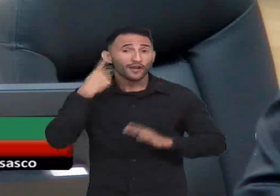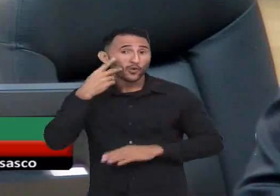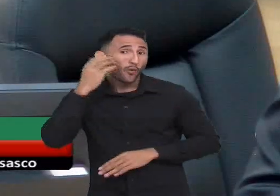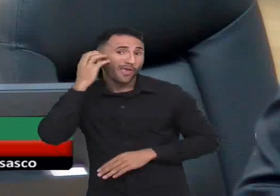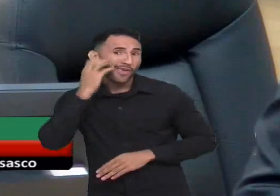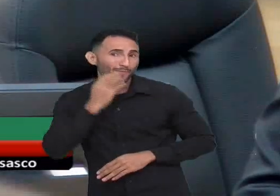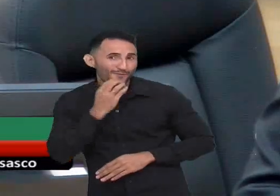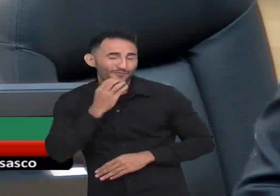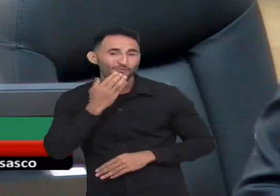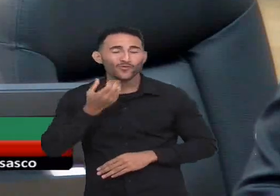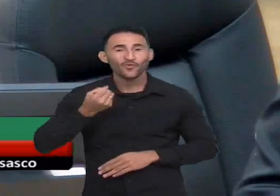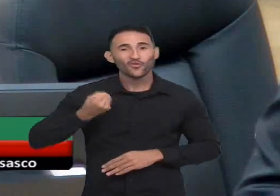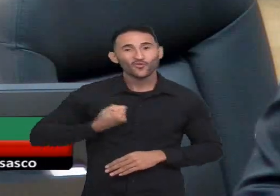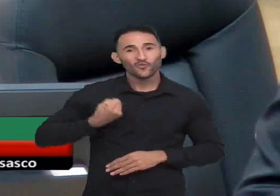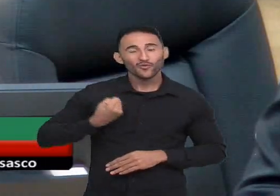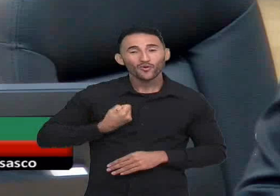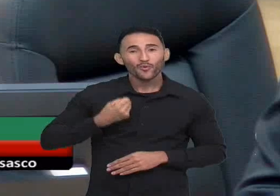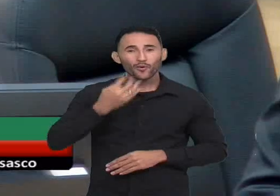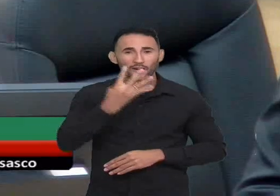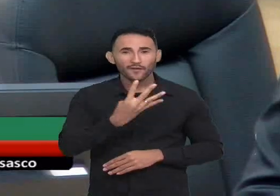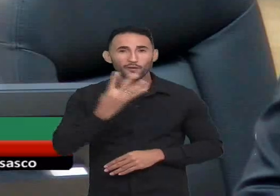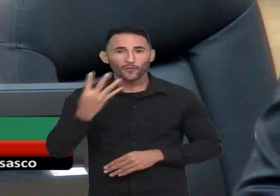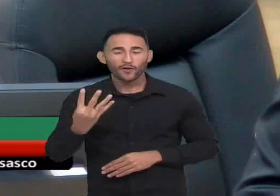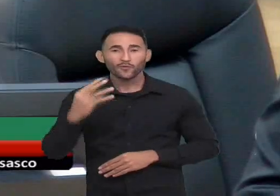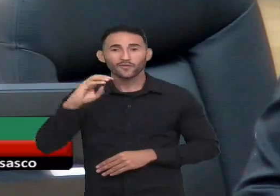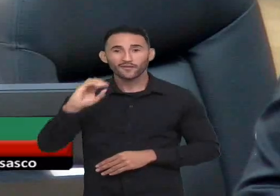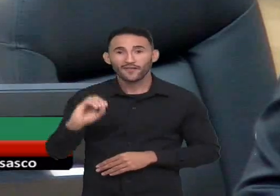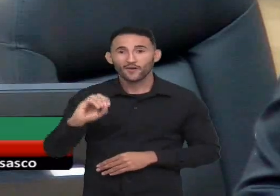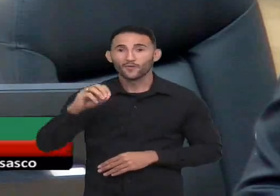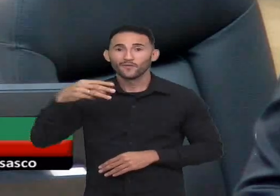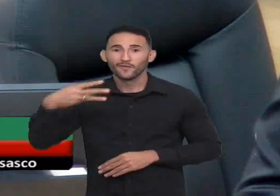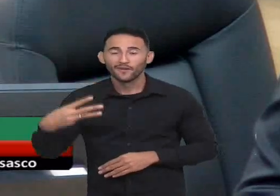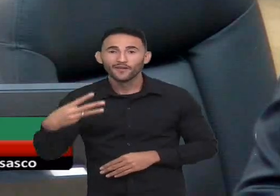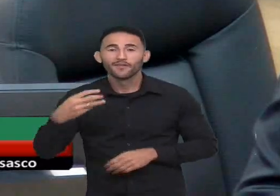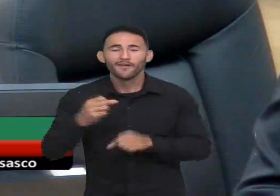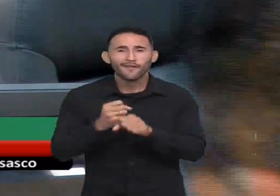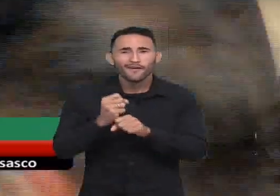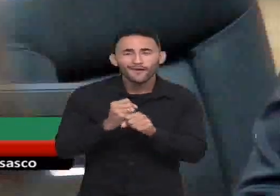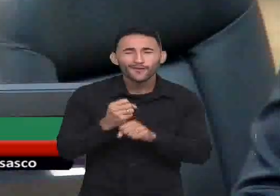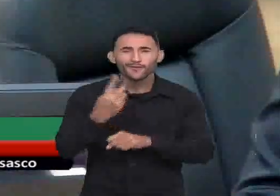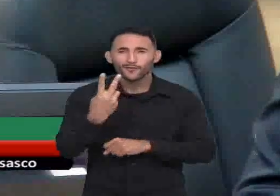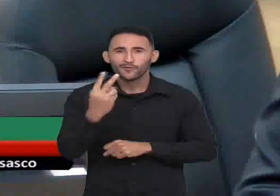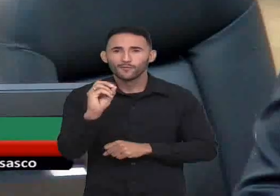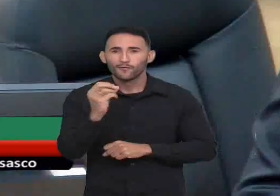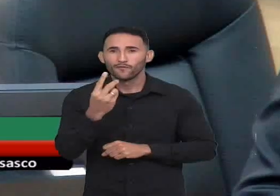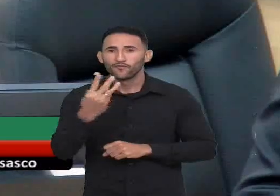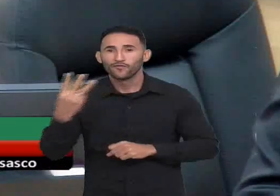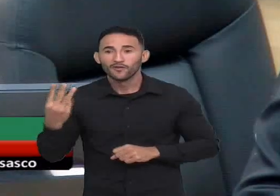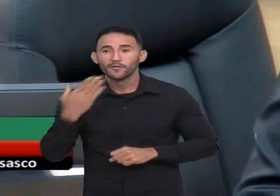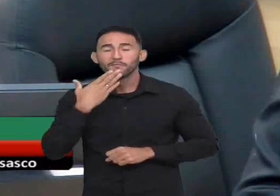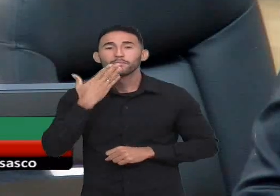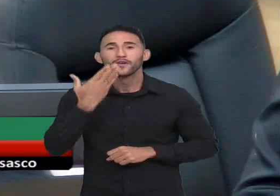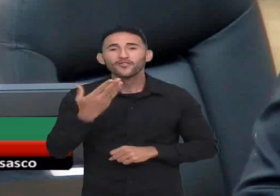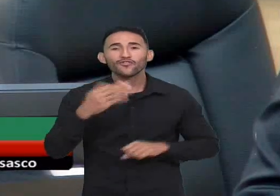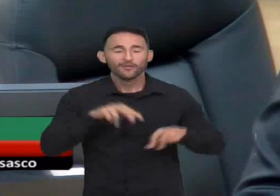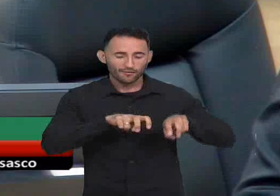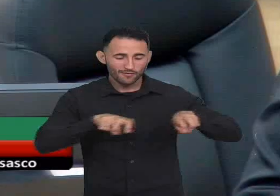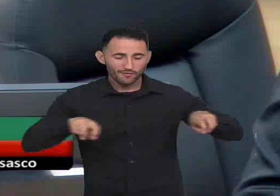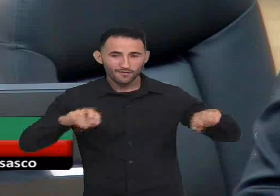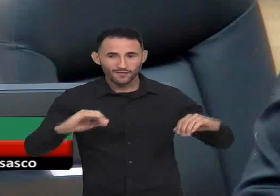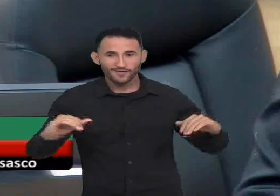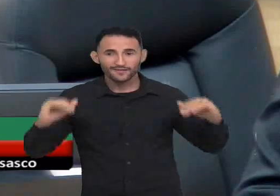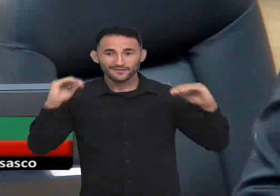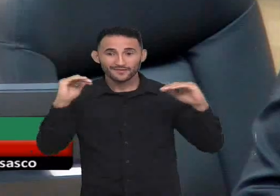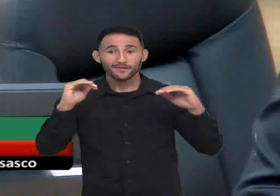Osasco. Indicação de número 4403 de 2023. Indica-se à mesa, observadas